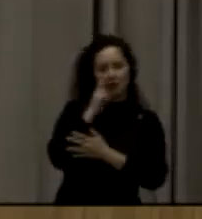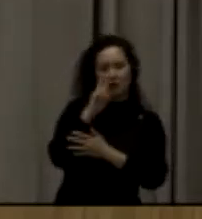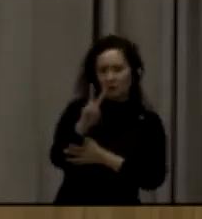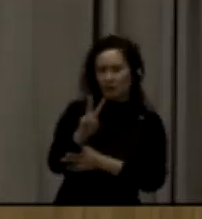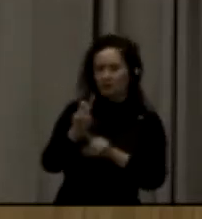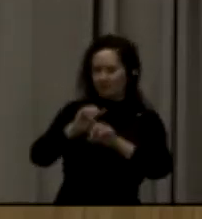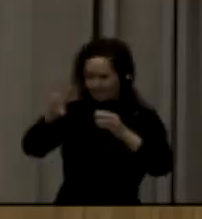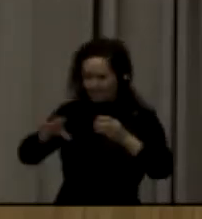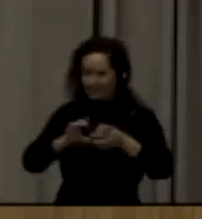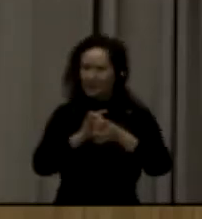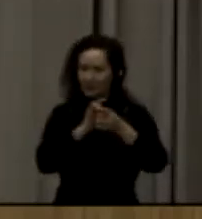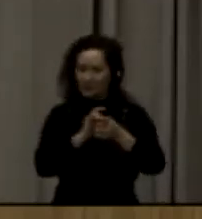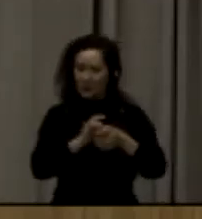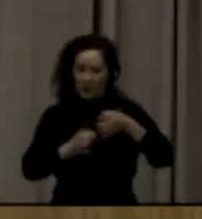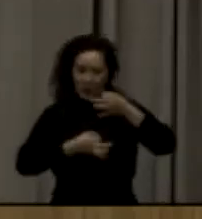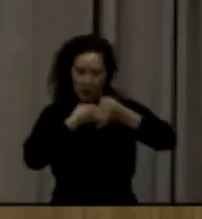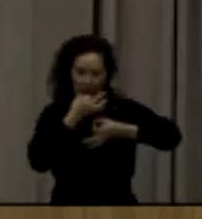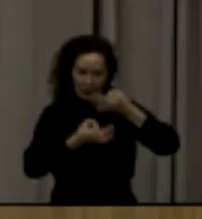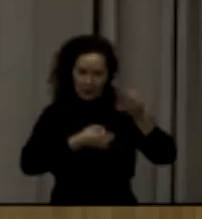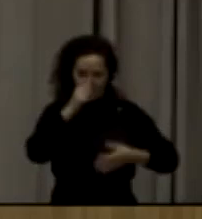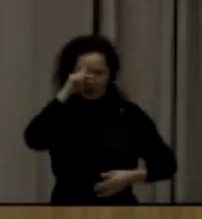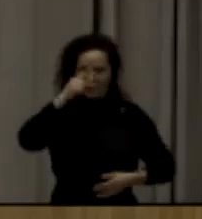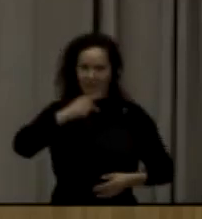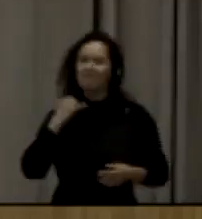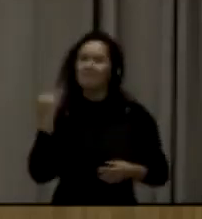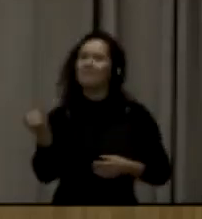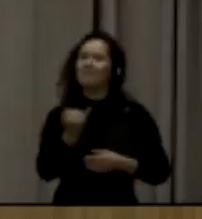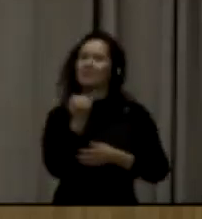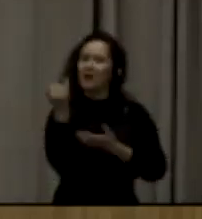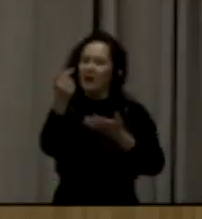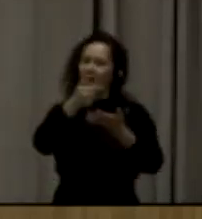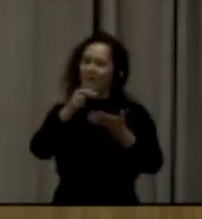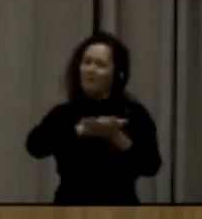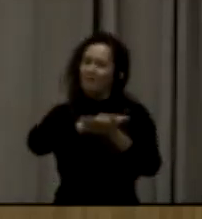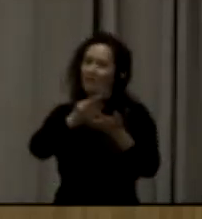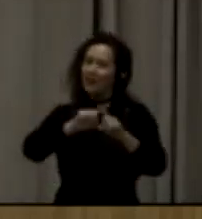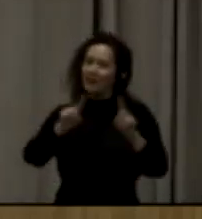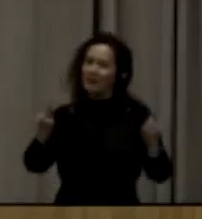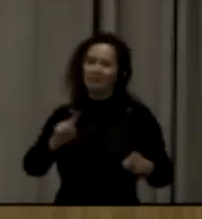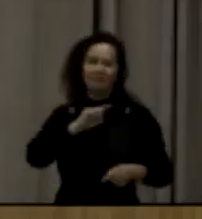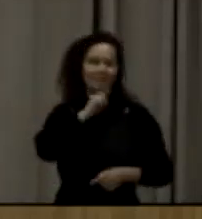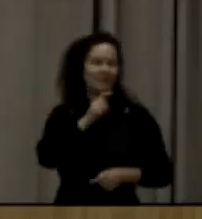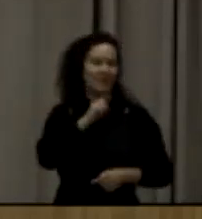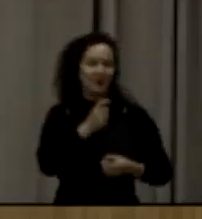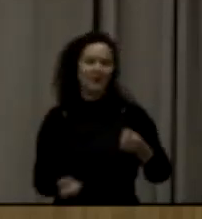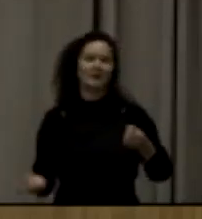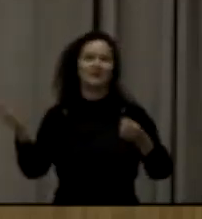vemos, no meu ponto de vista, são muito importantes, mas não conseguem